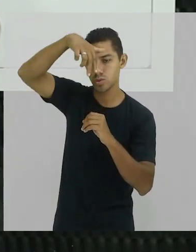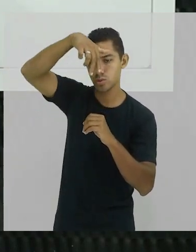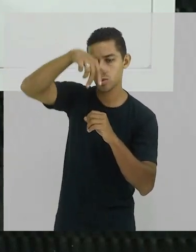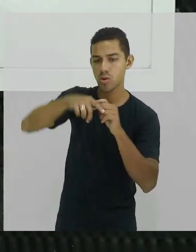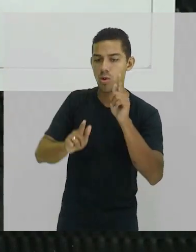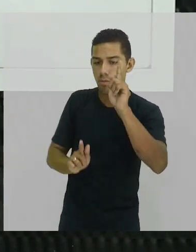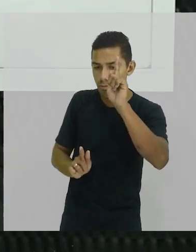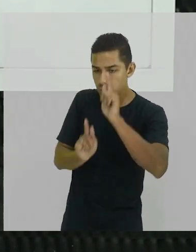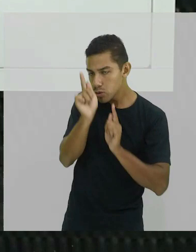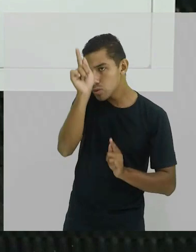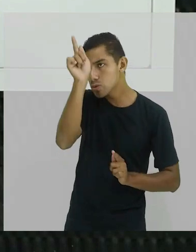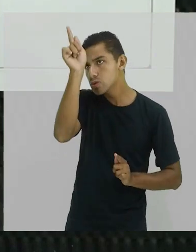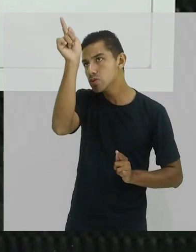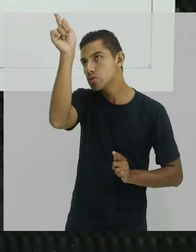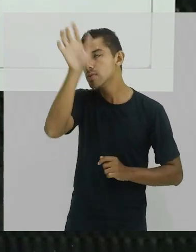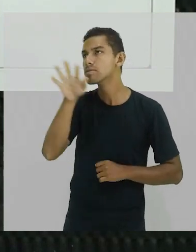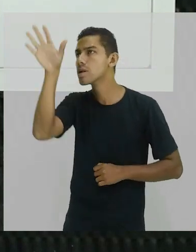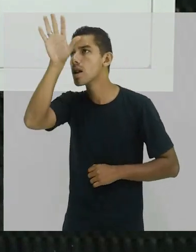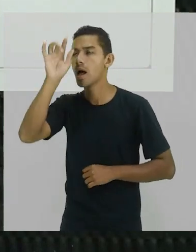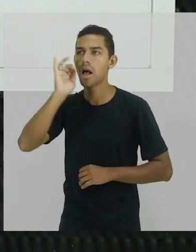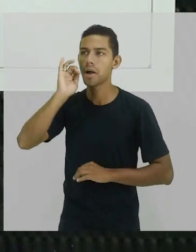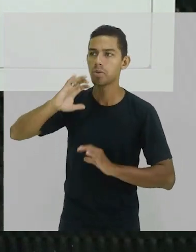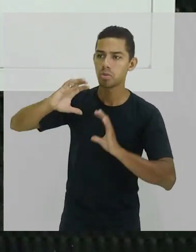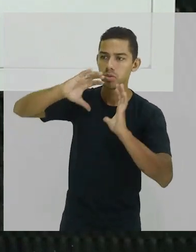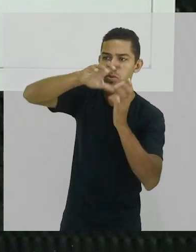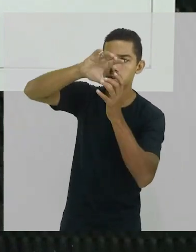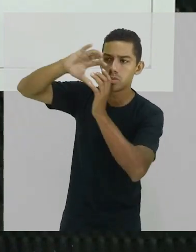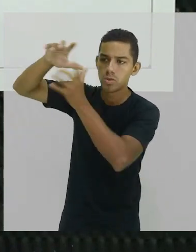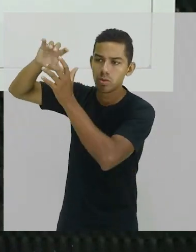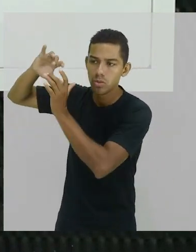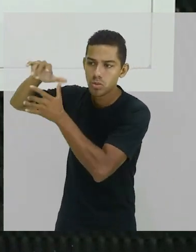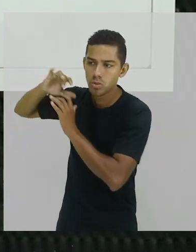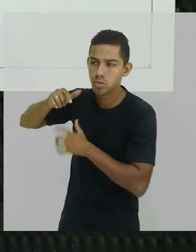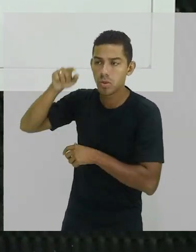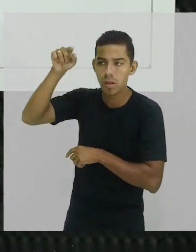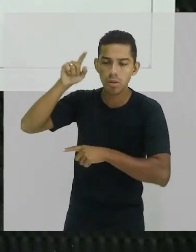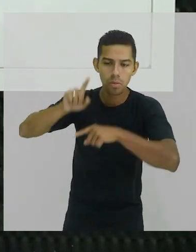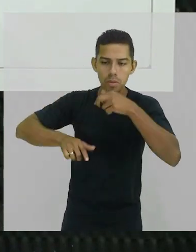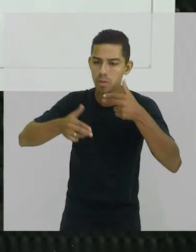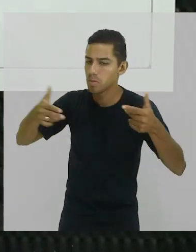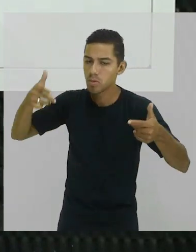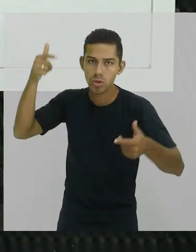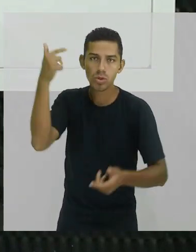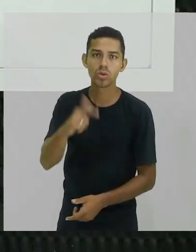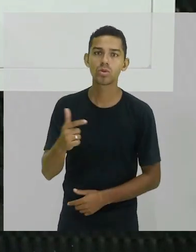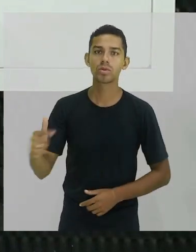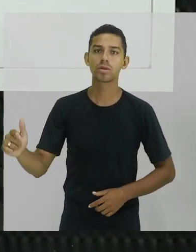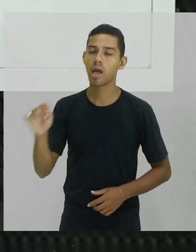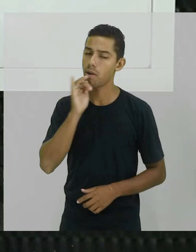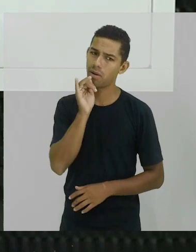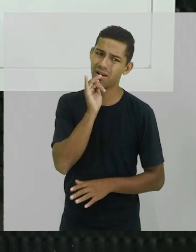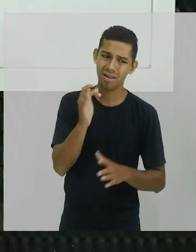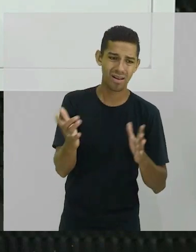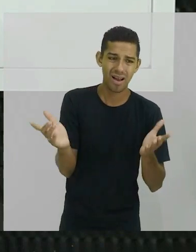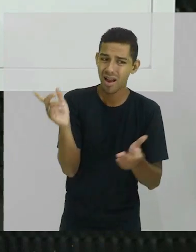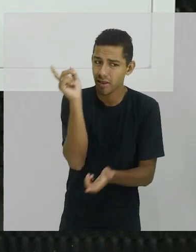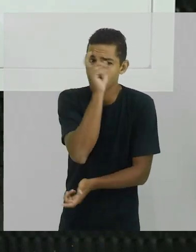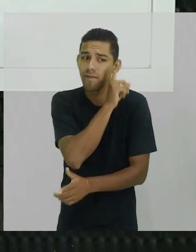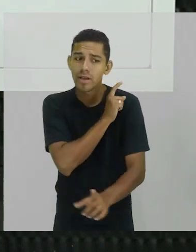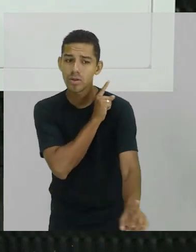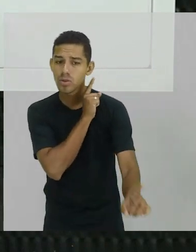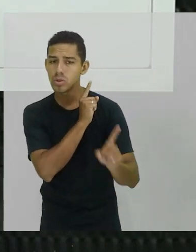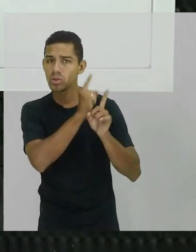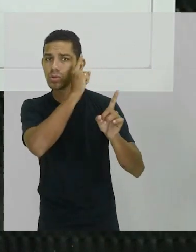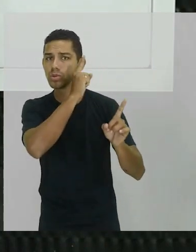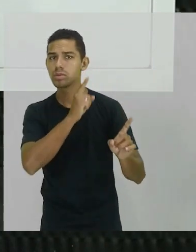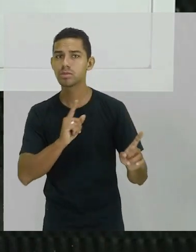tem matéria, ok? Não tem matéria. Ou a matéria é muito rarefeita, né? Muito difícil de se